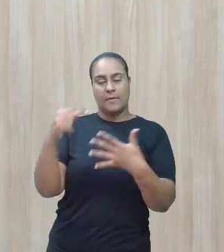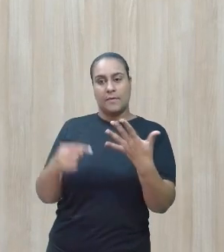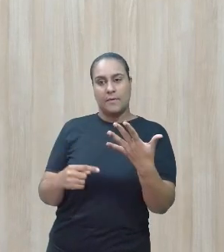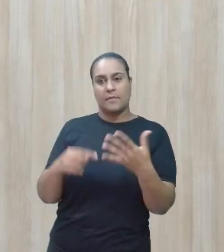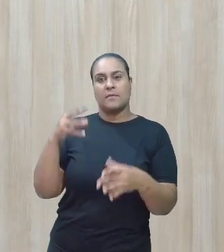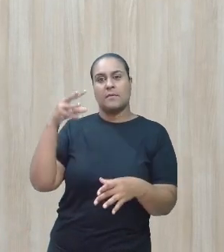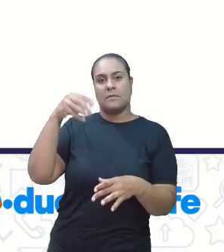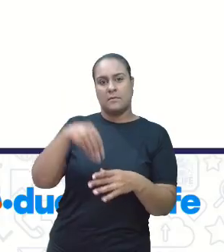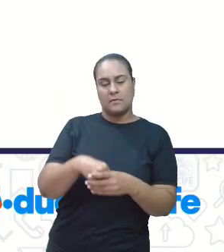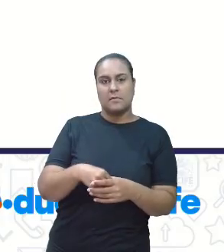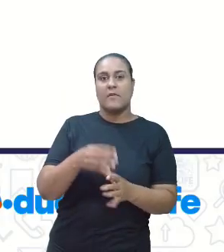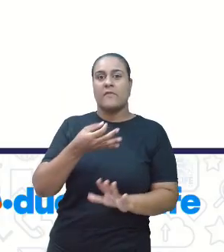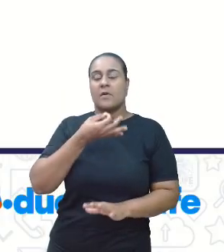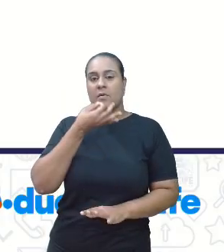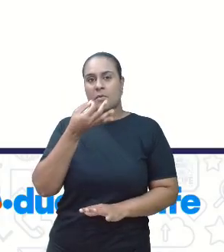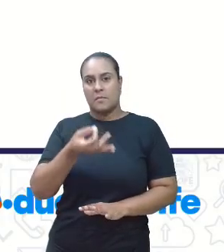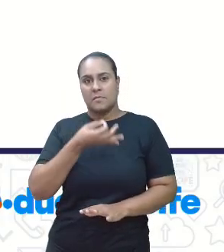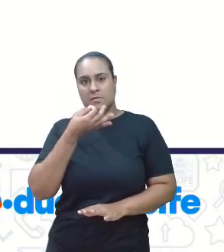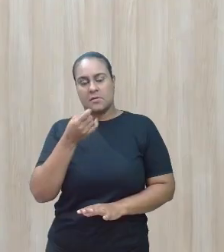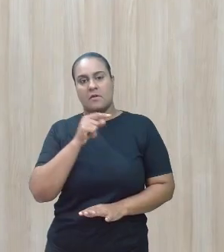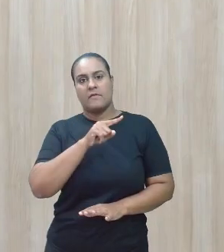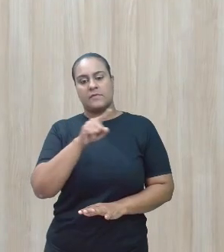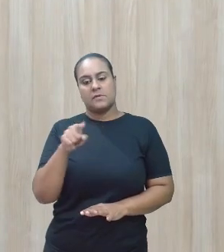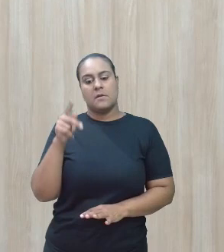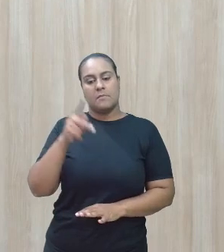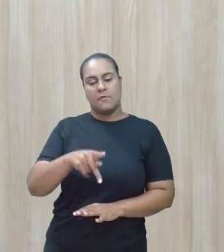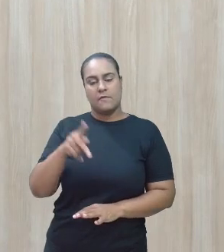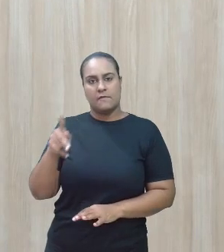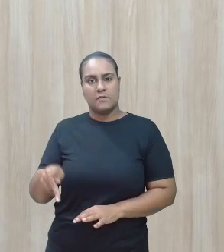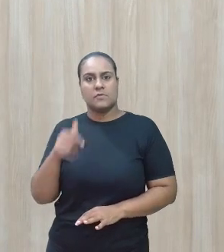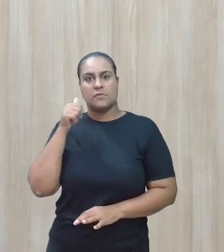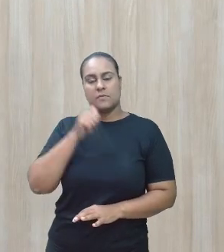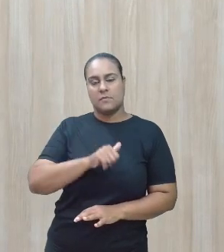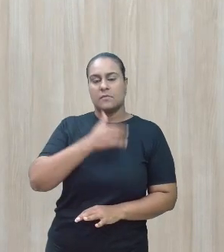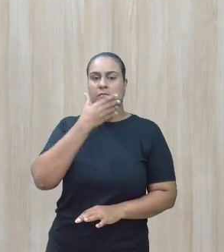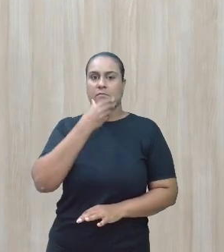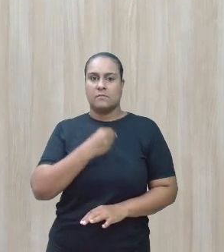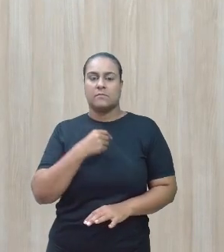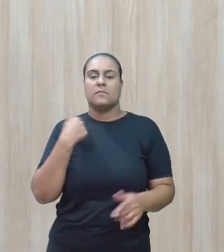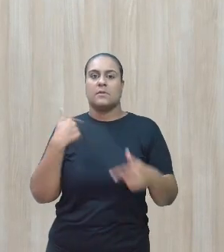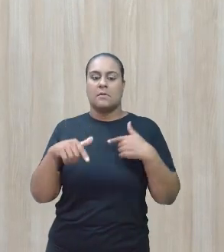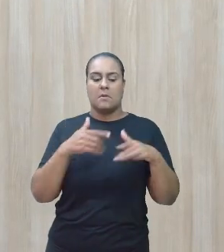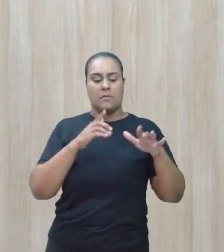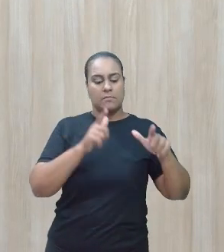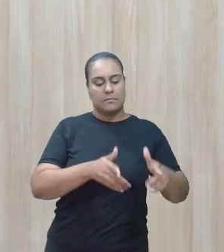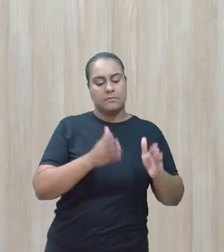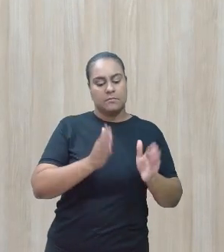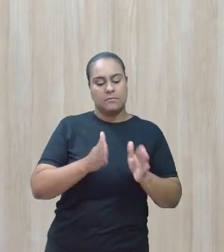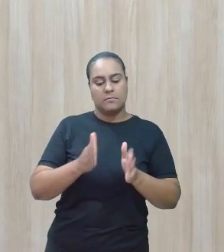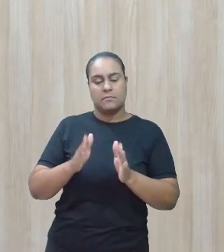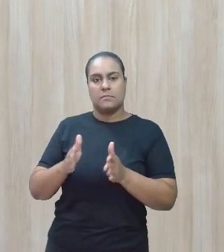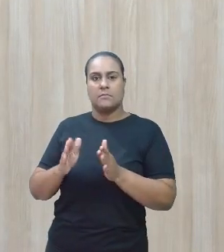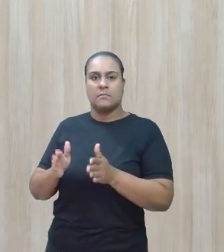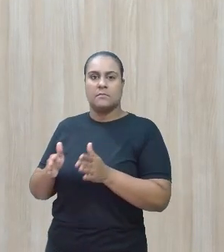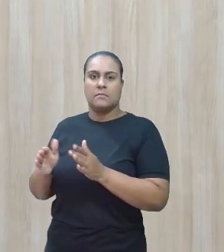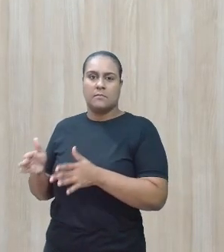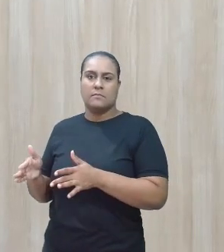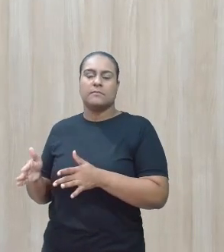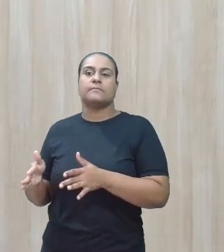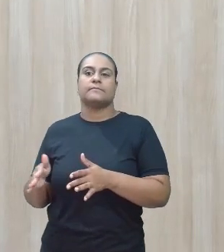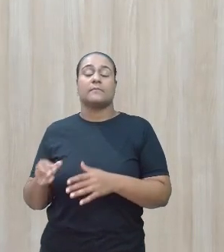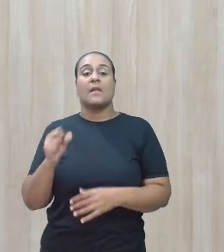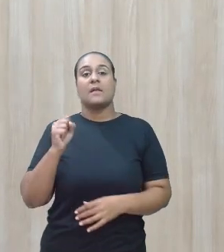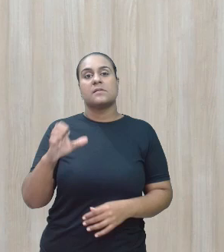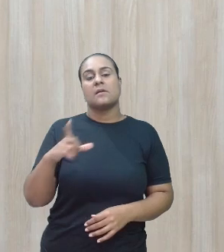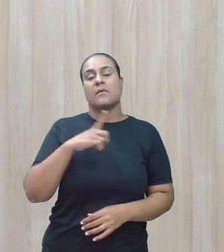fica como sugestão para você, colega professor, colega professora, trabalhar com as sequências, né? Ou seja, quando eu